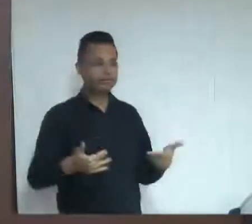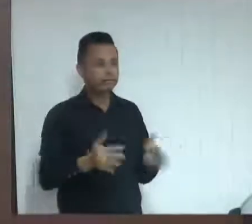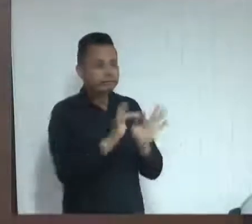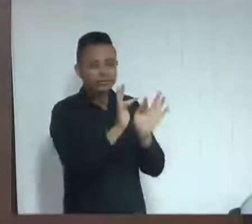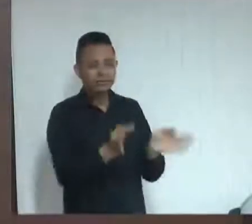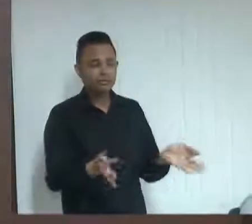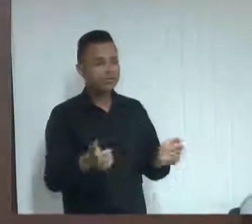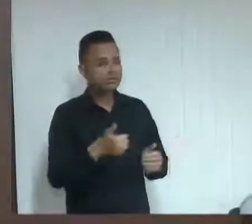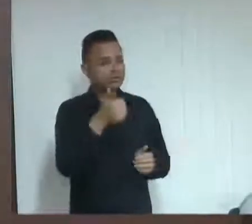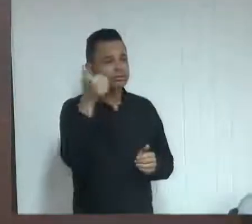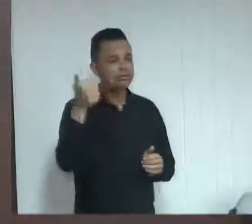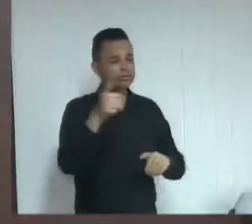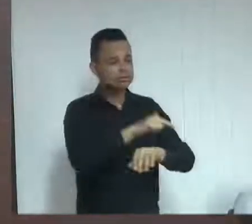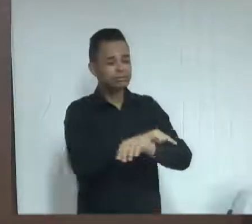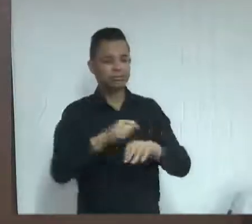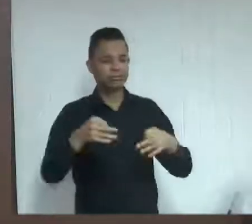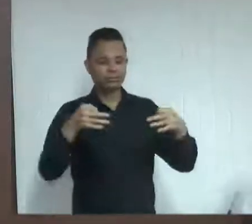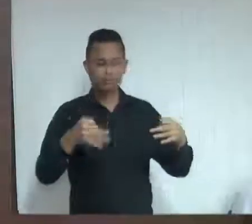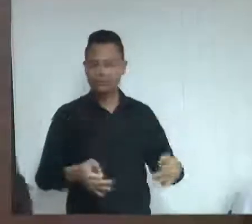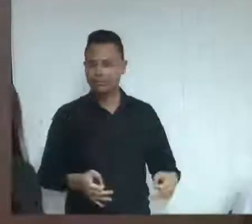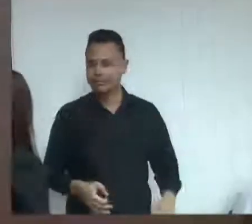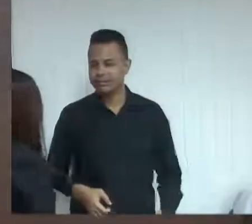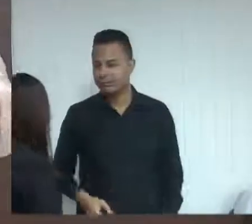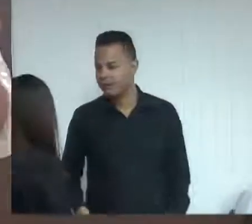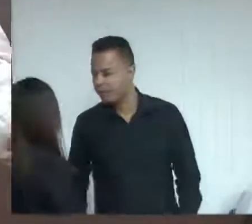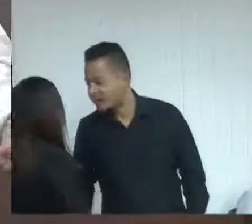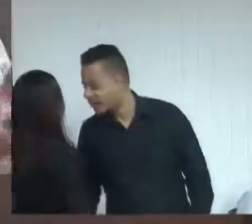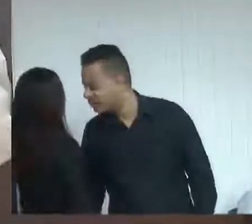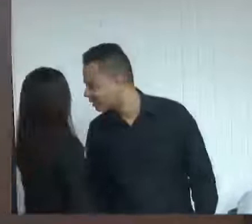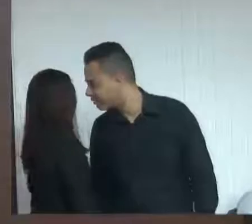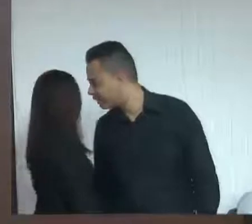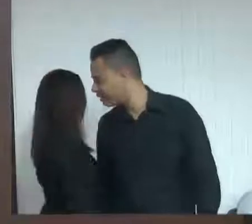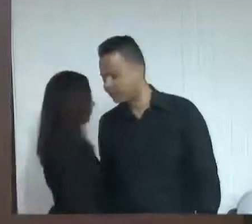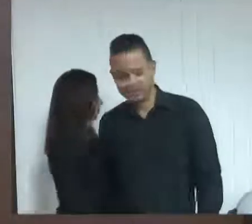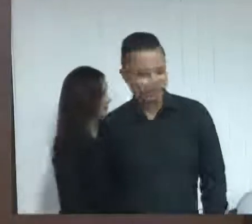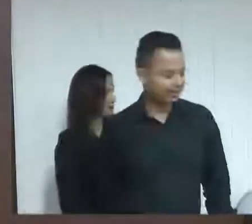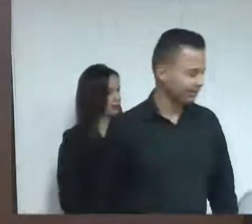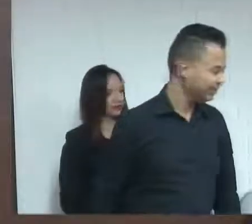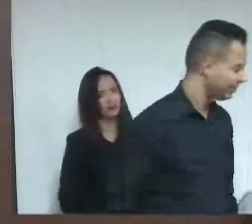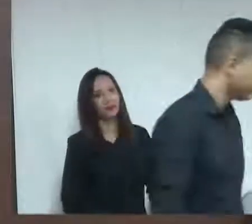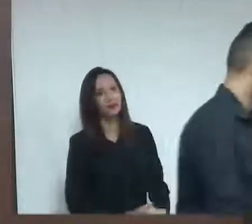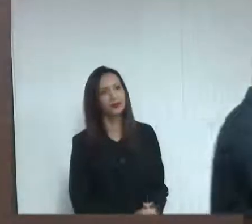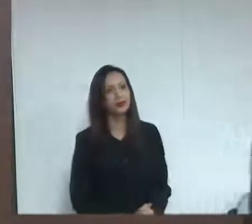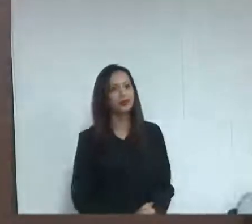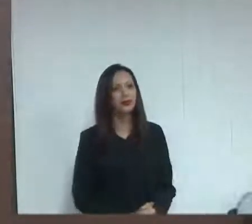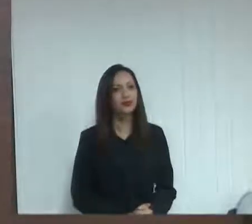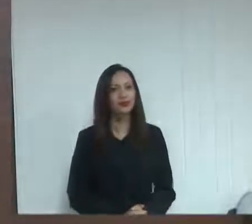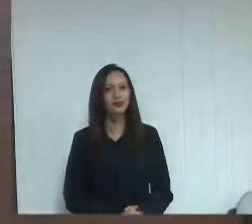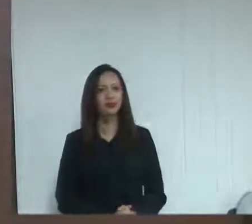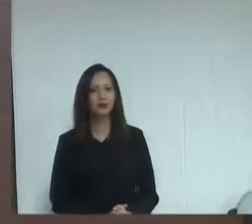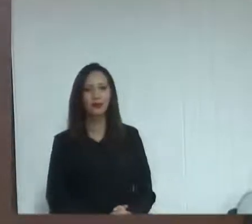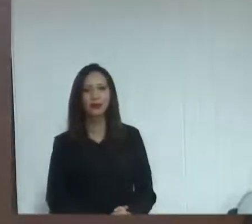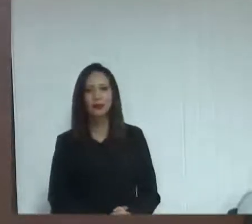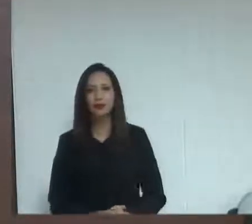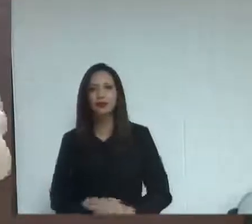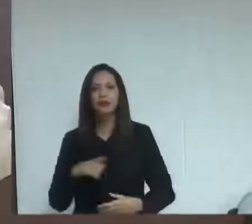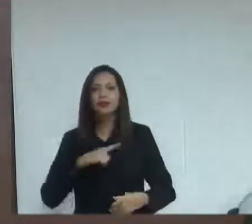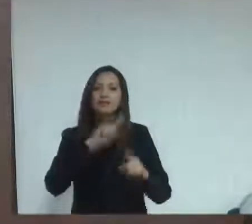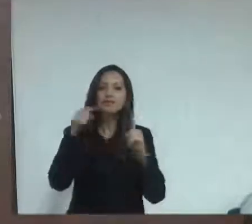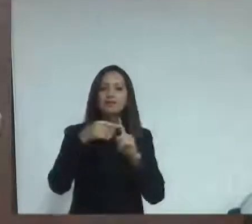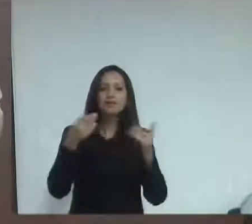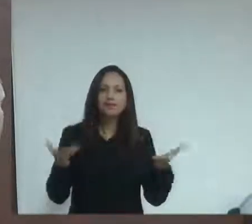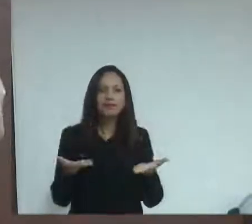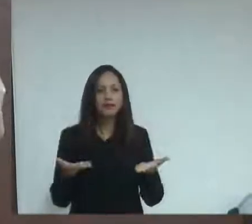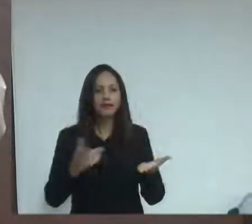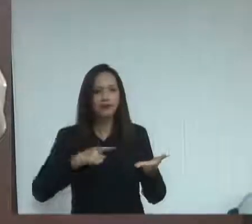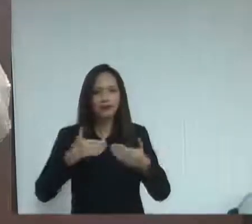mais justo, mais legítimo, até mais honesto. É isso que está, né? No final das contas, é disso que se trata. Porque se